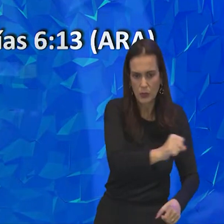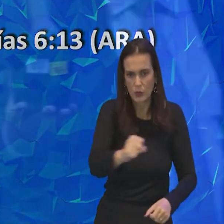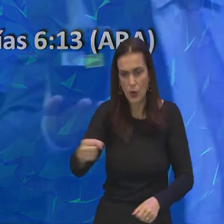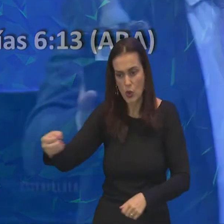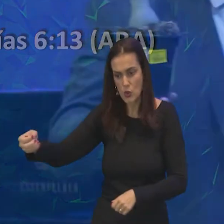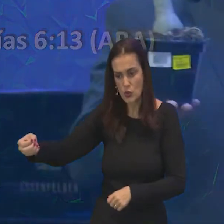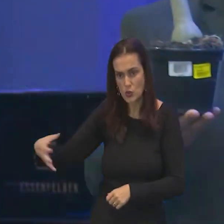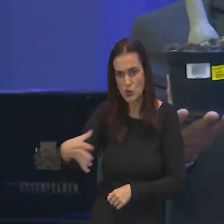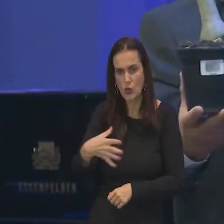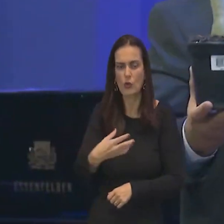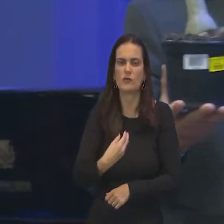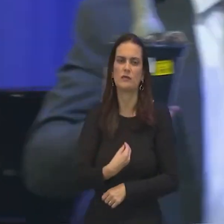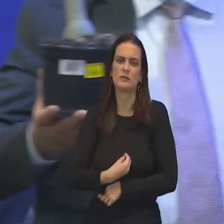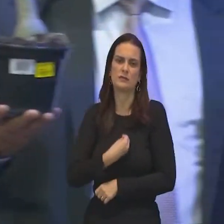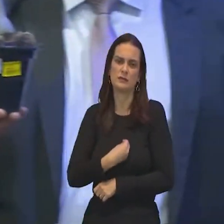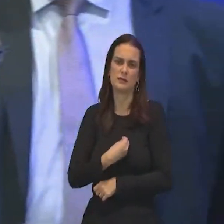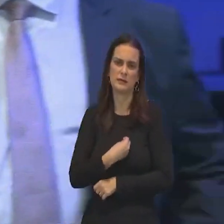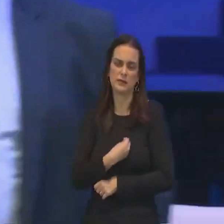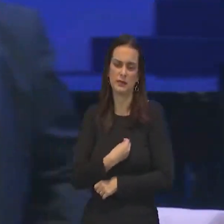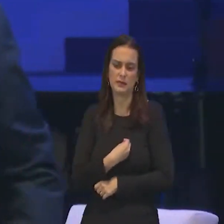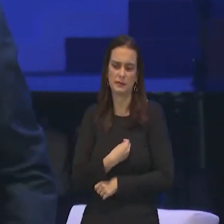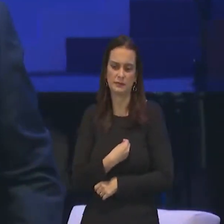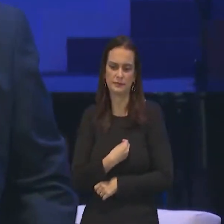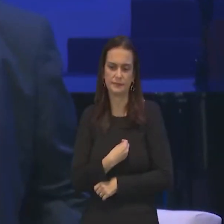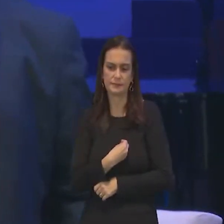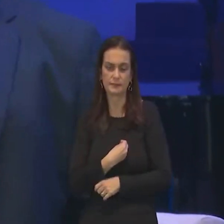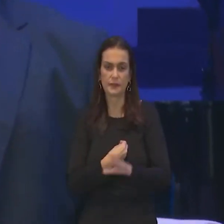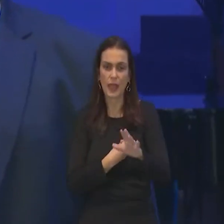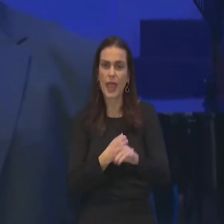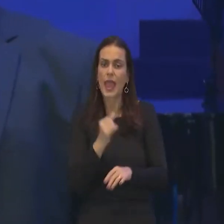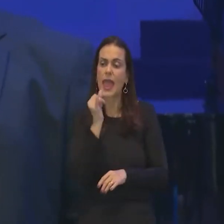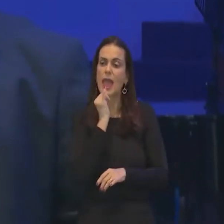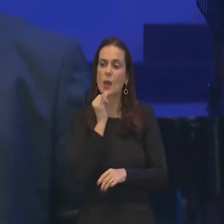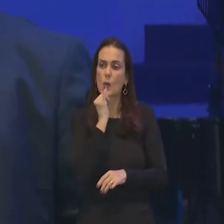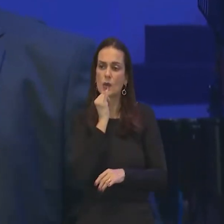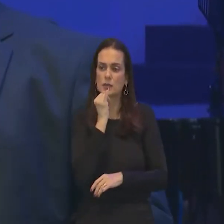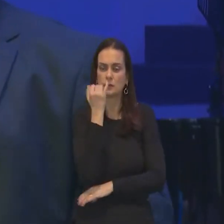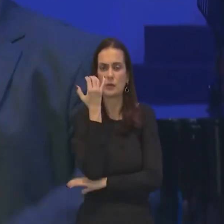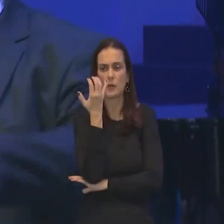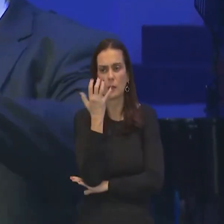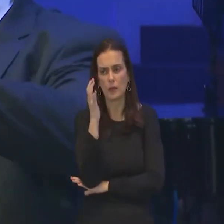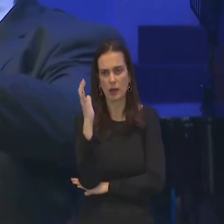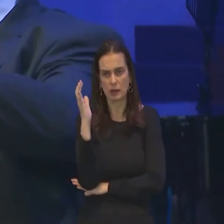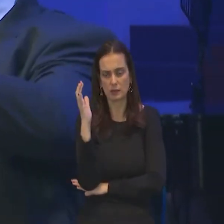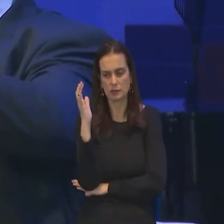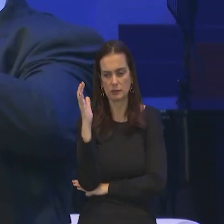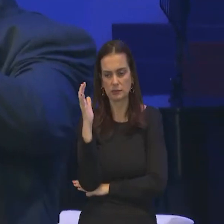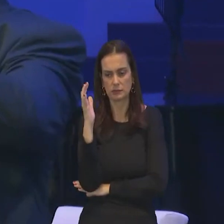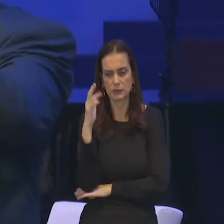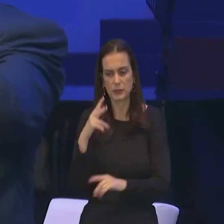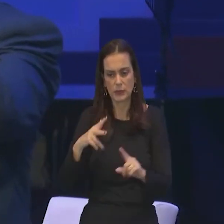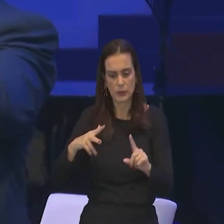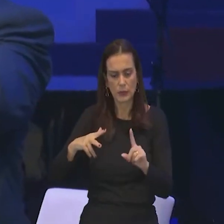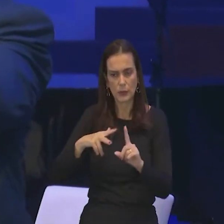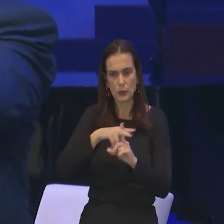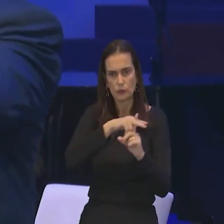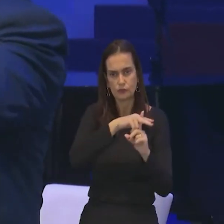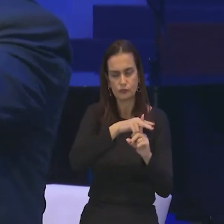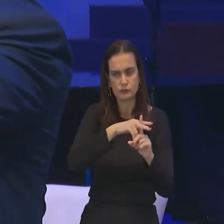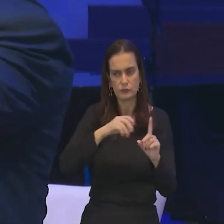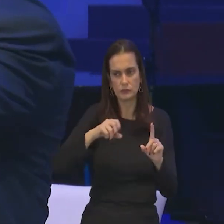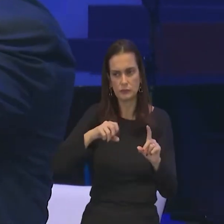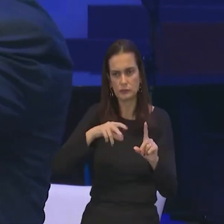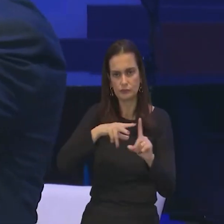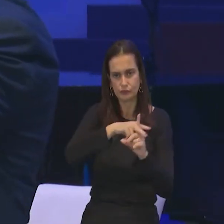menos, queridos, para você entender. Olha aqui, eu tenho aqui uma planta que foi cortada bem embaixo no seu toco. Não